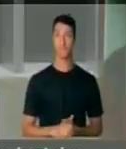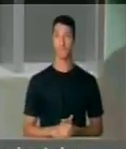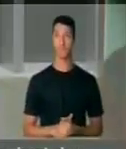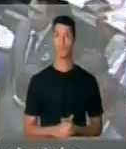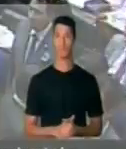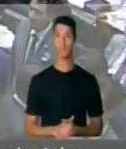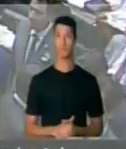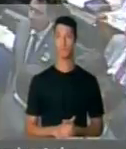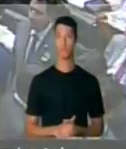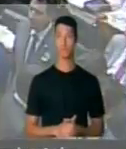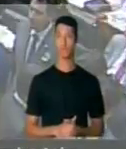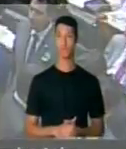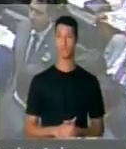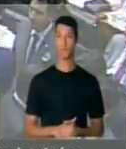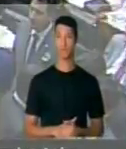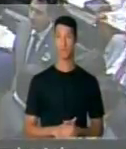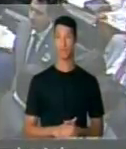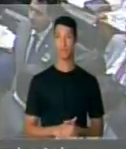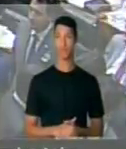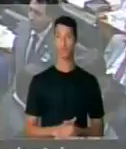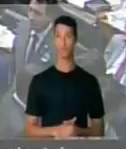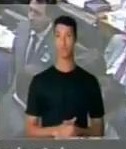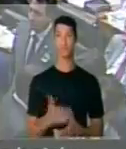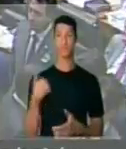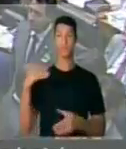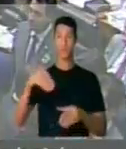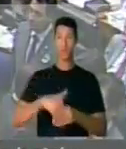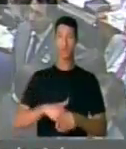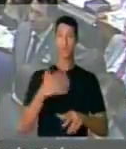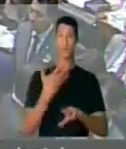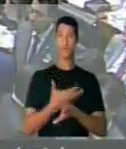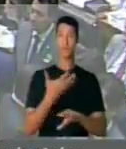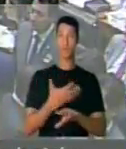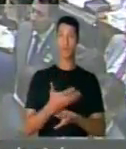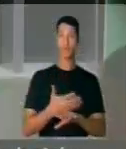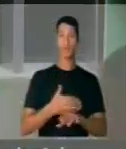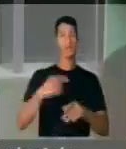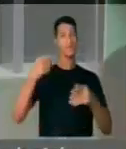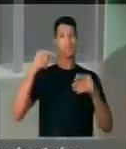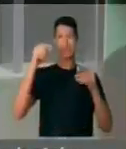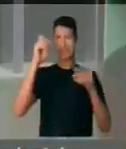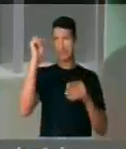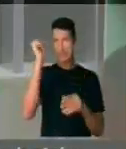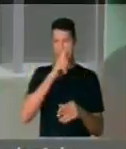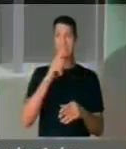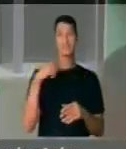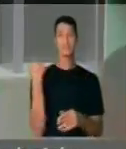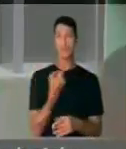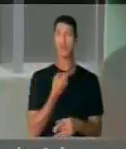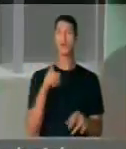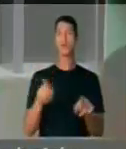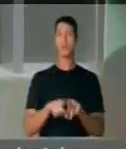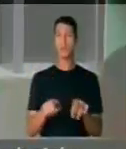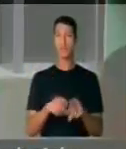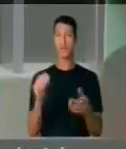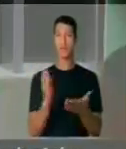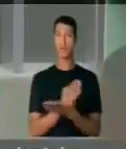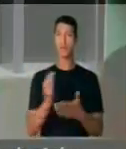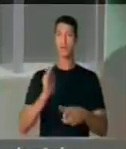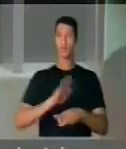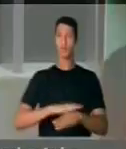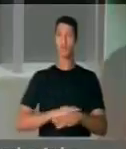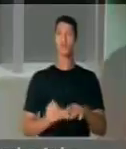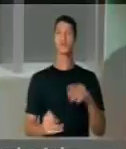Em 2016, votamos matérias polêmicas nessa casa. Todos nós, em algum